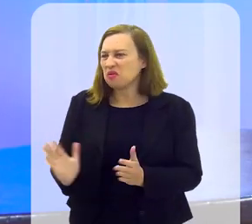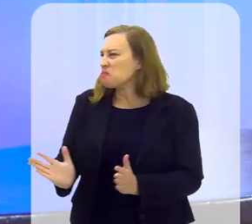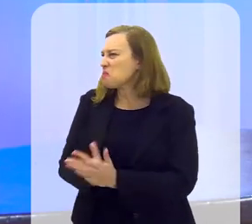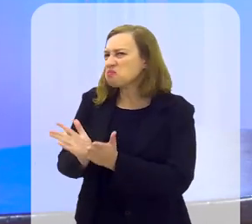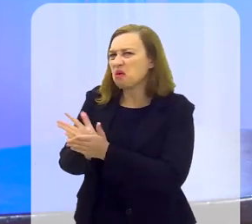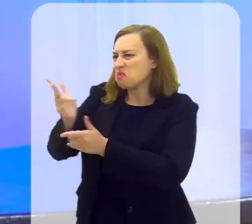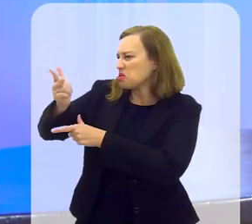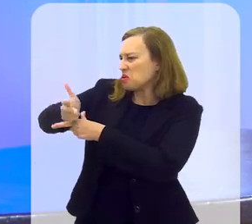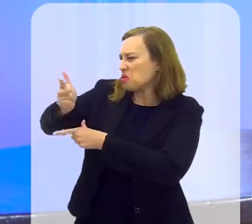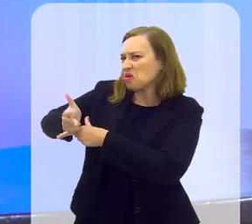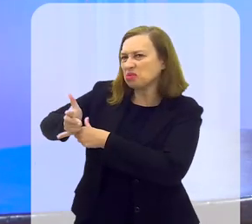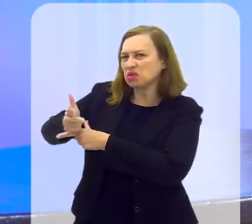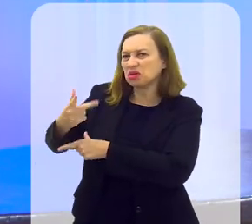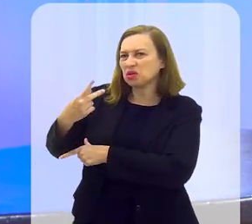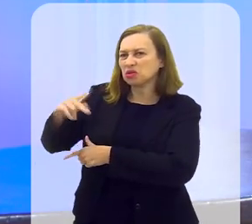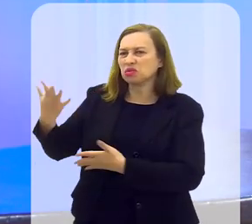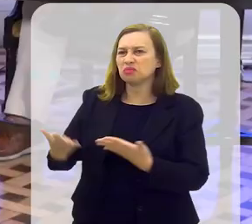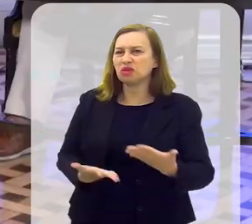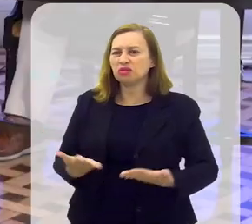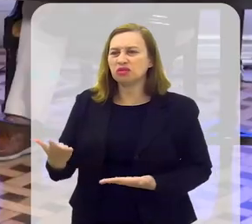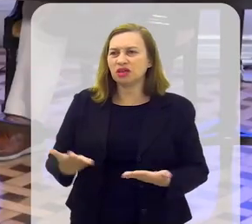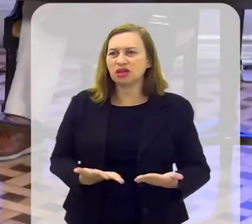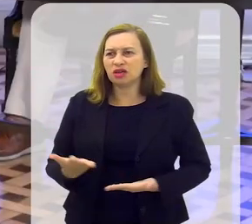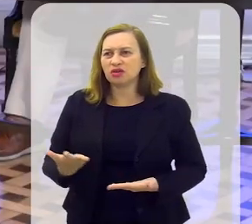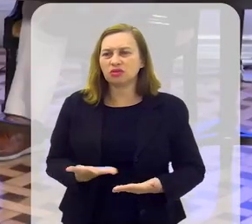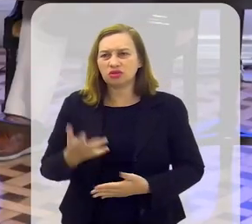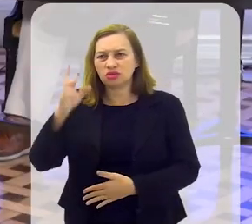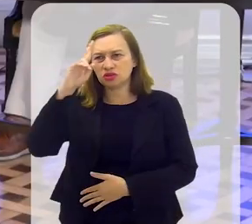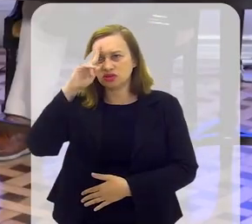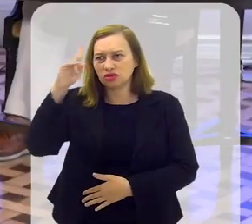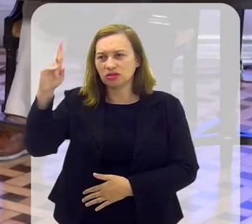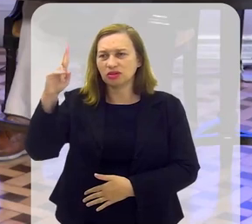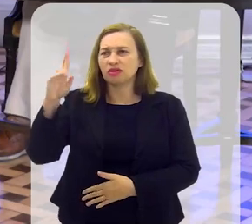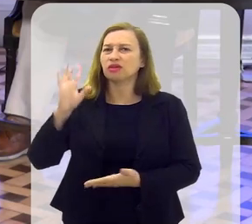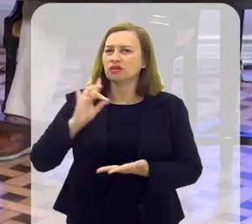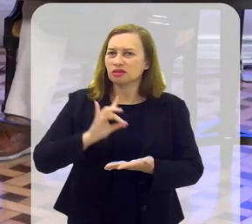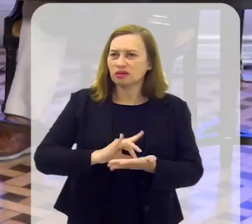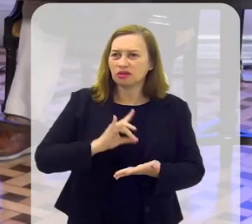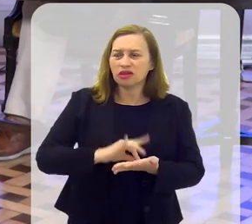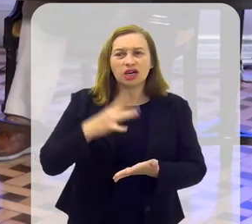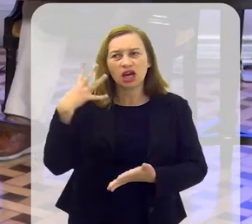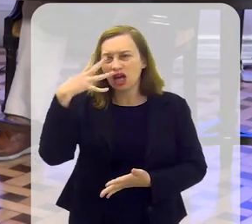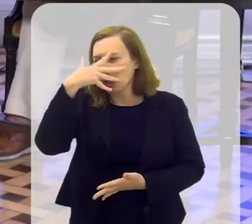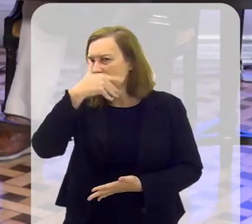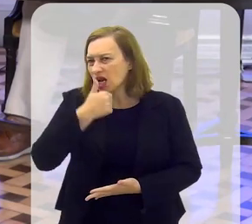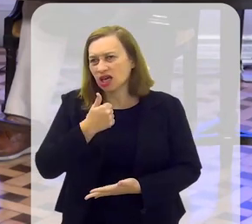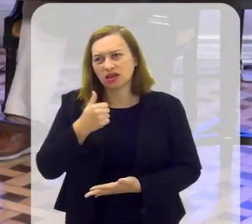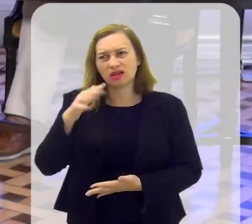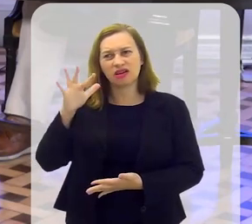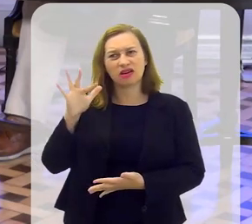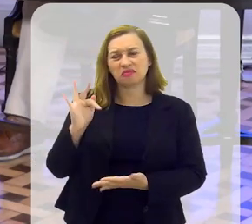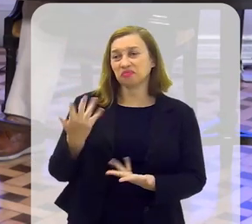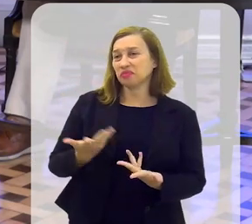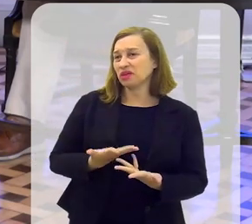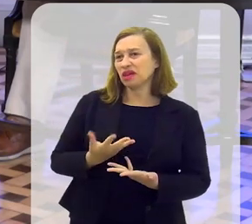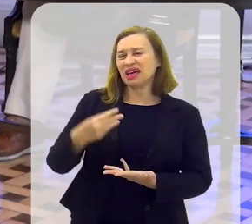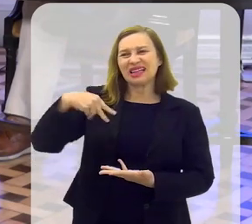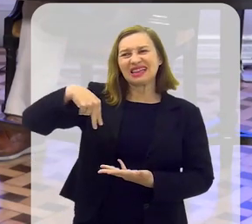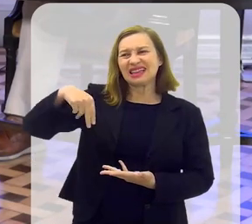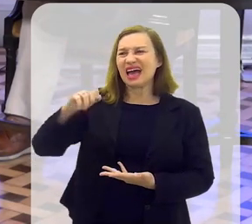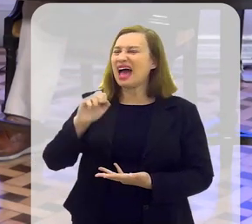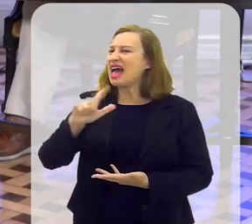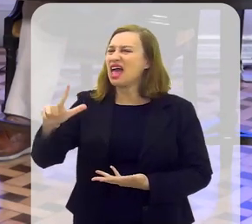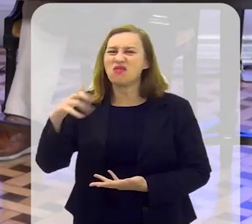tudo cristão de verdade pois além meu Deus do céu